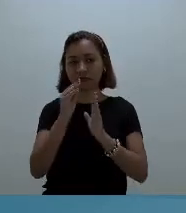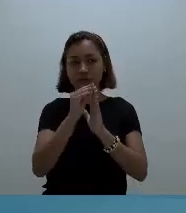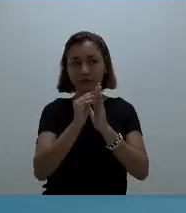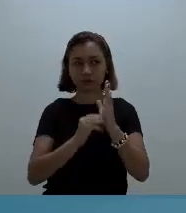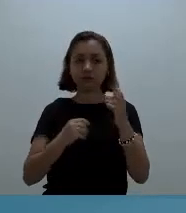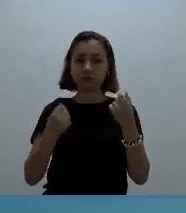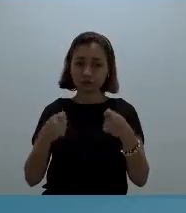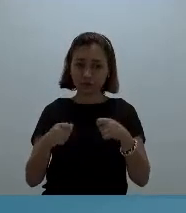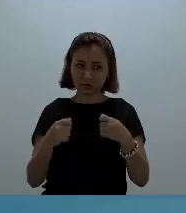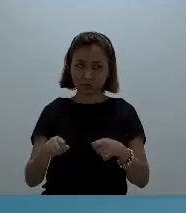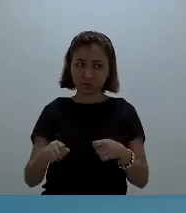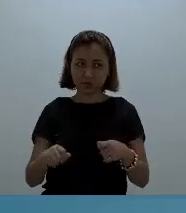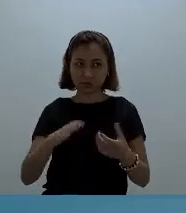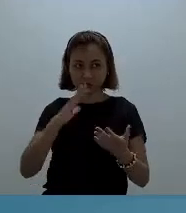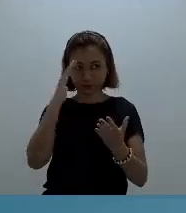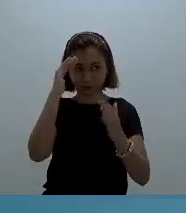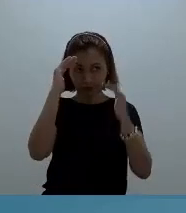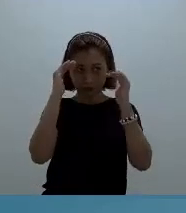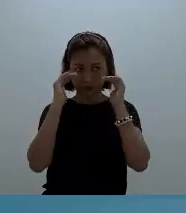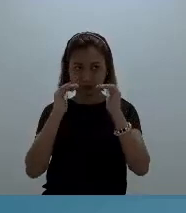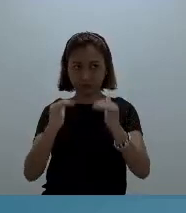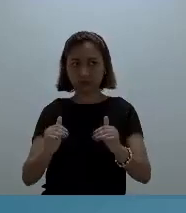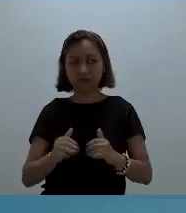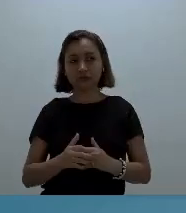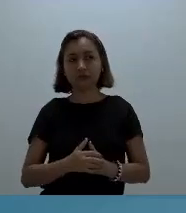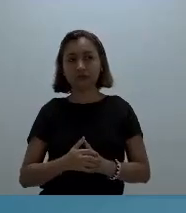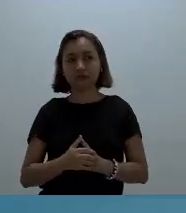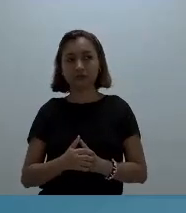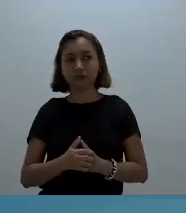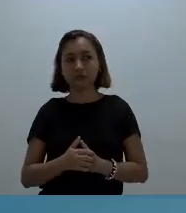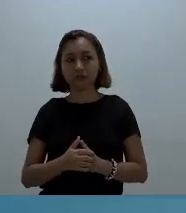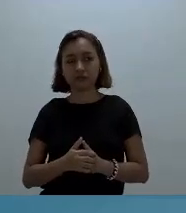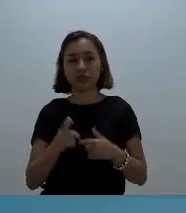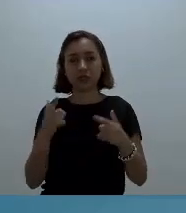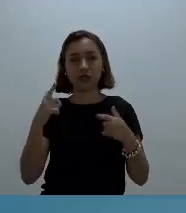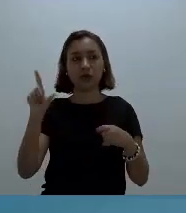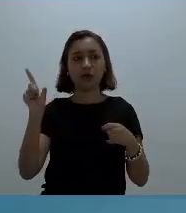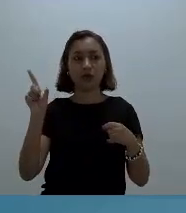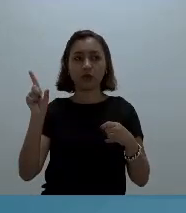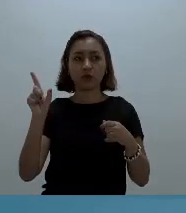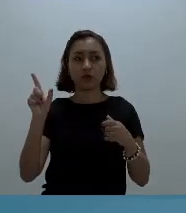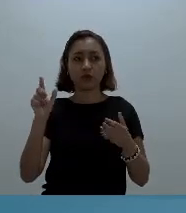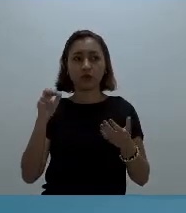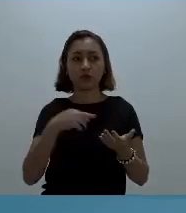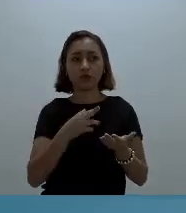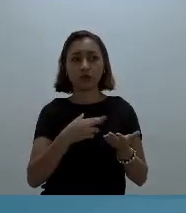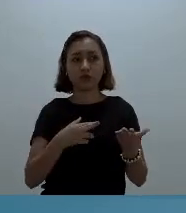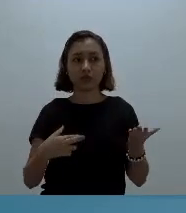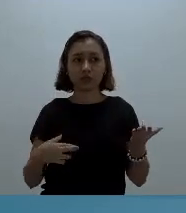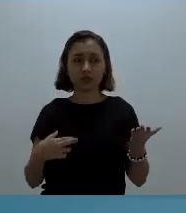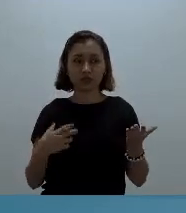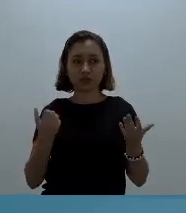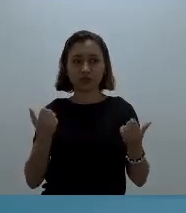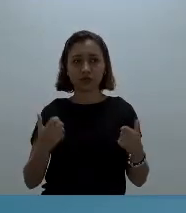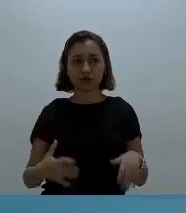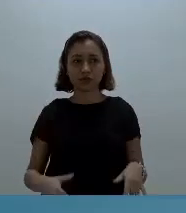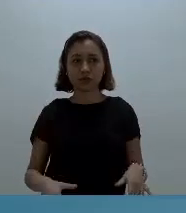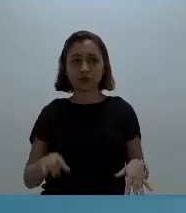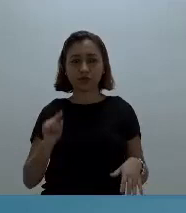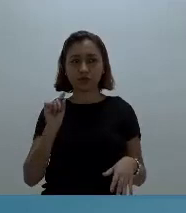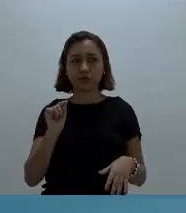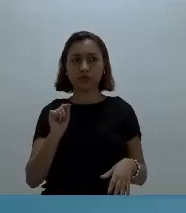também seria, em relação ao artigo 15, a redação pode ser por prazo 15 dias.